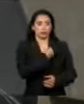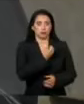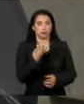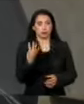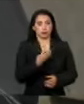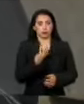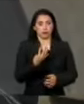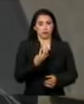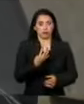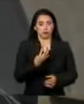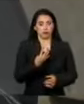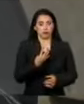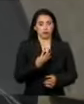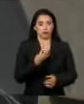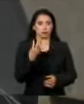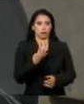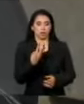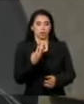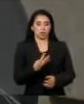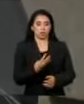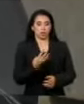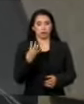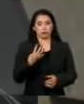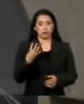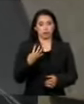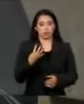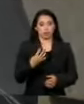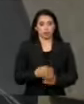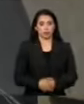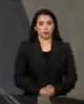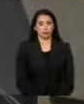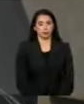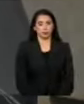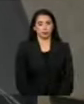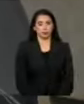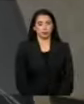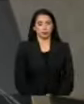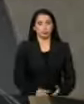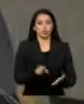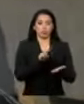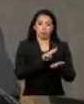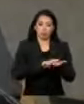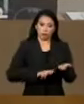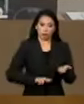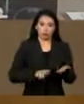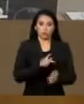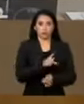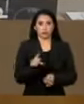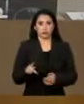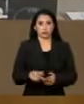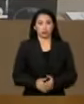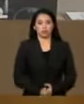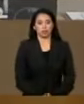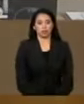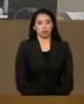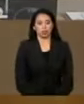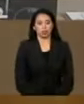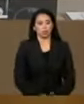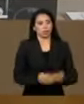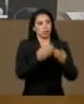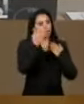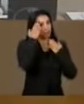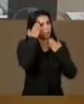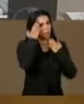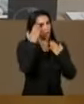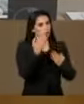44, 43 e 44. É o relatório, presidente. Agradeço ao ministro